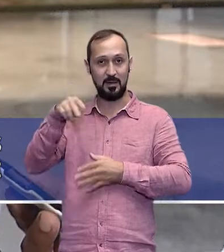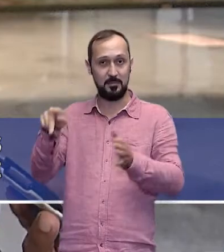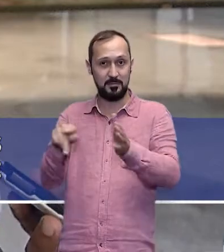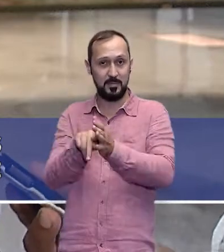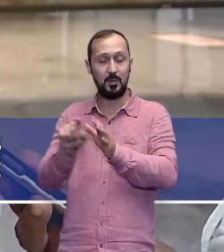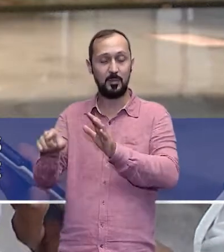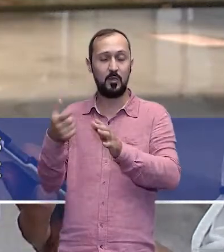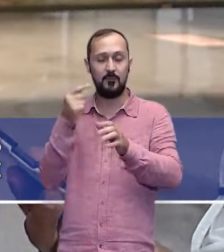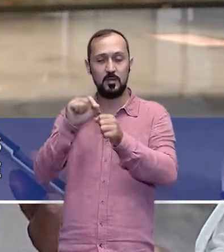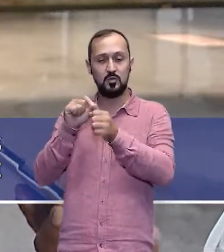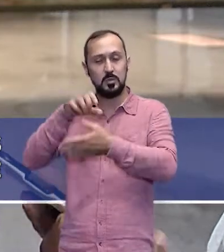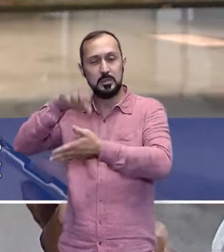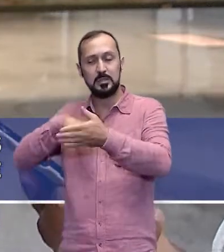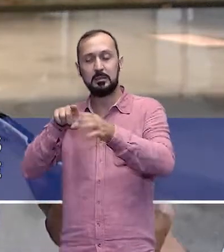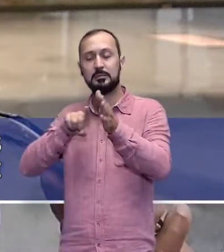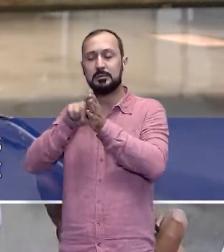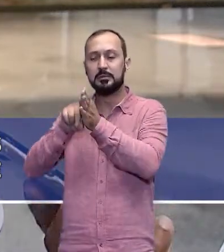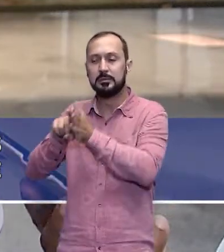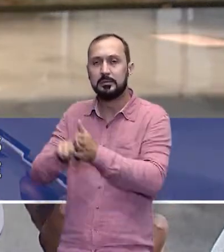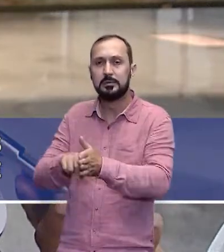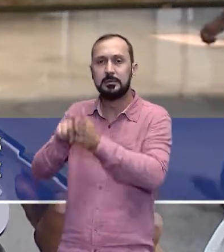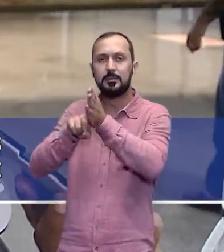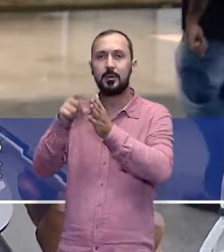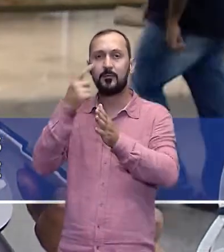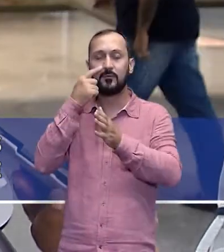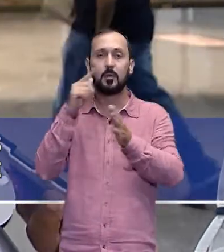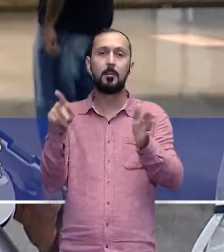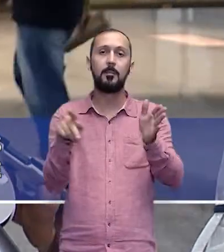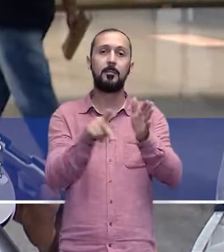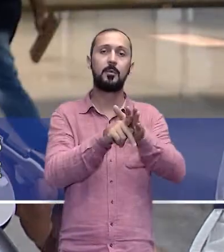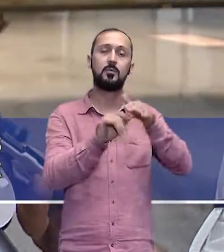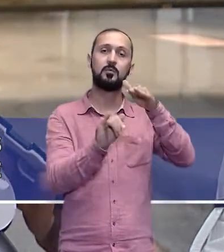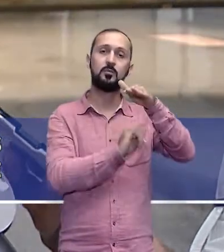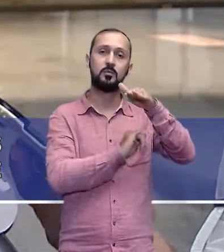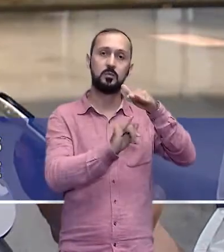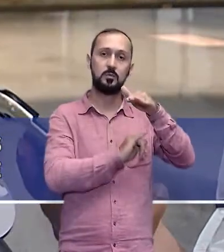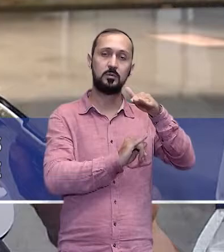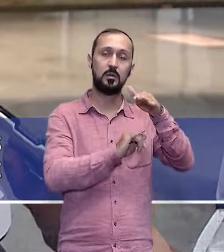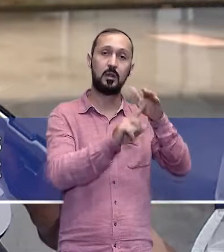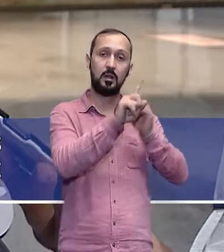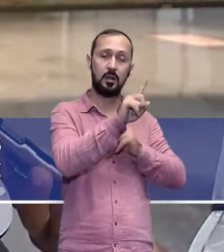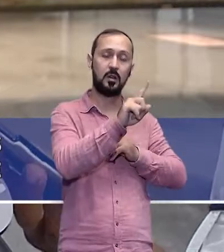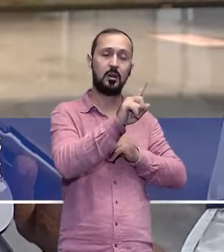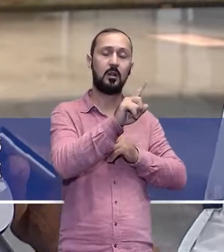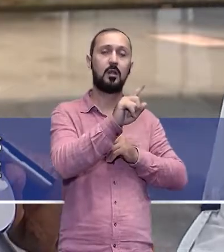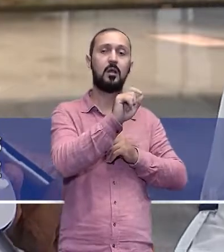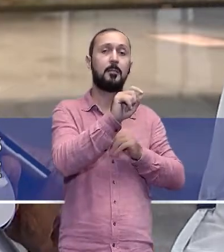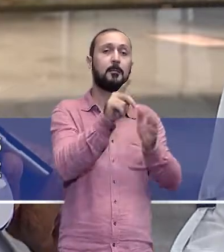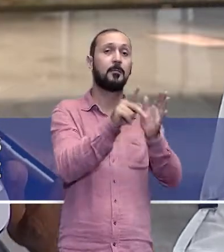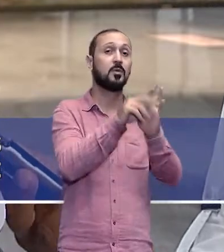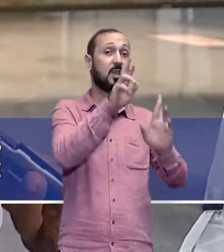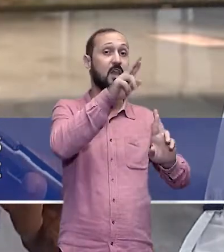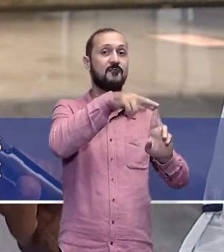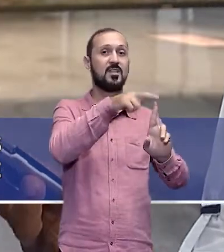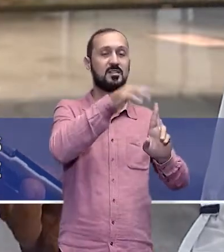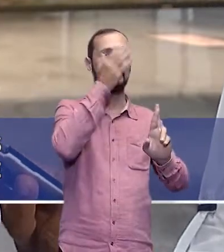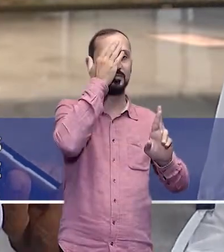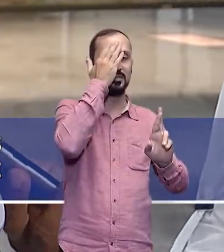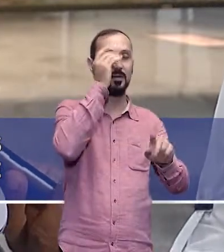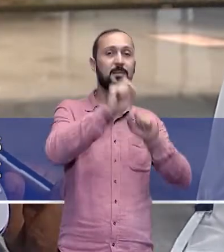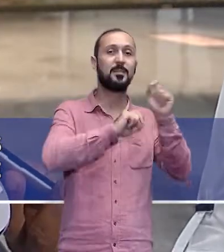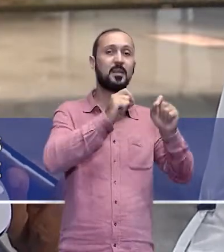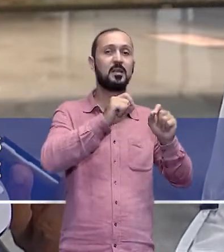e outros exames para ser feito no Instituto Adolfo Lutz, que é o instituto de